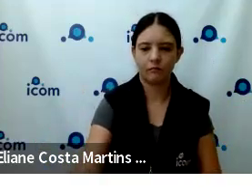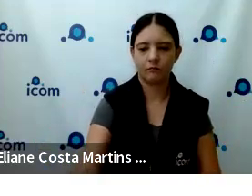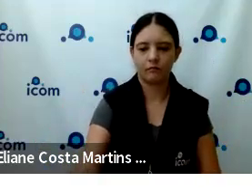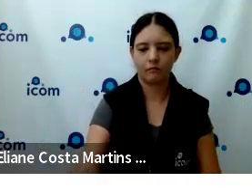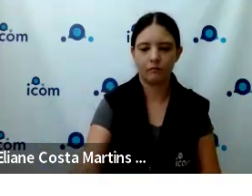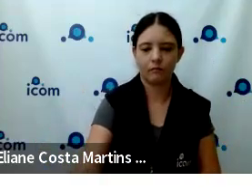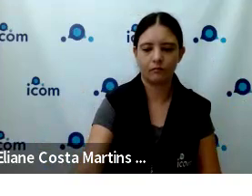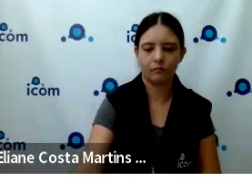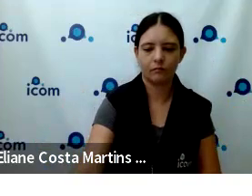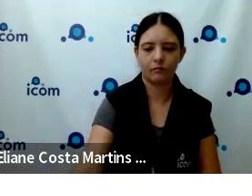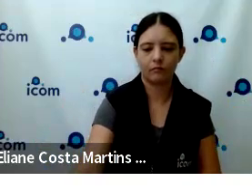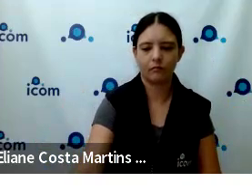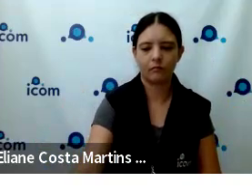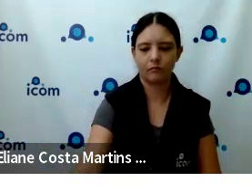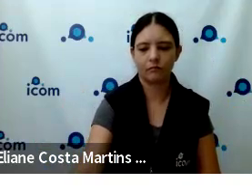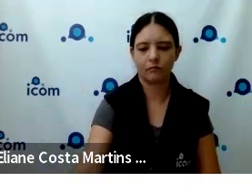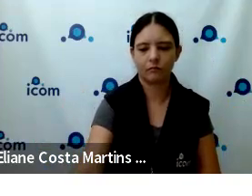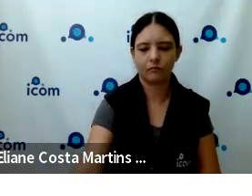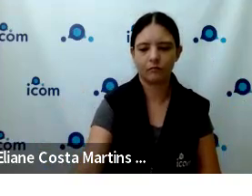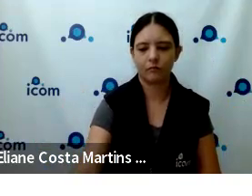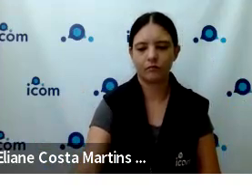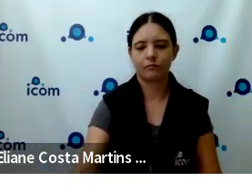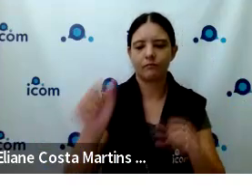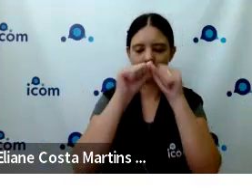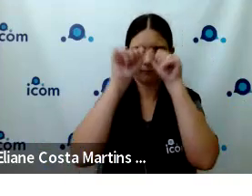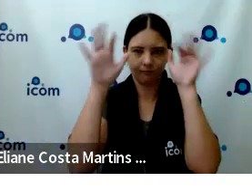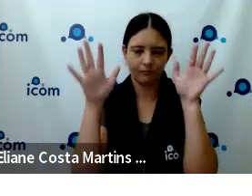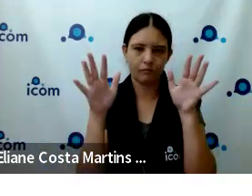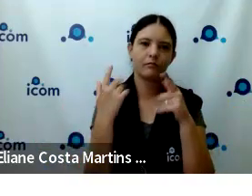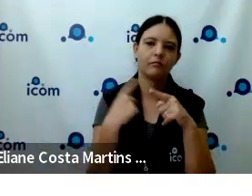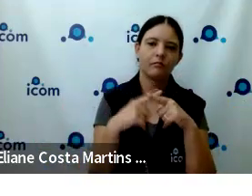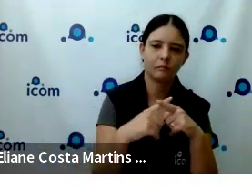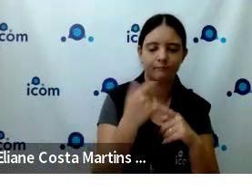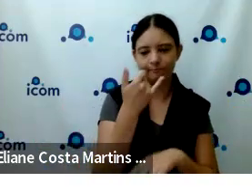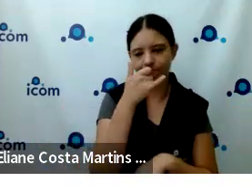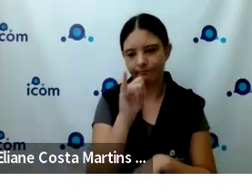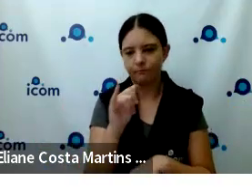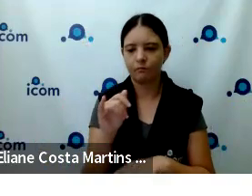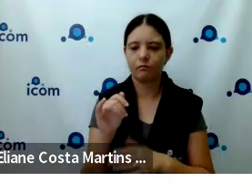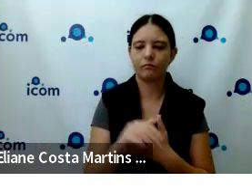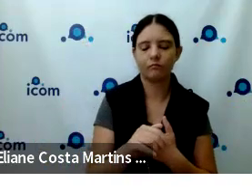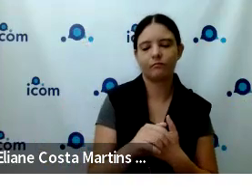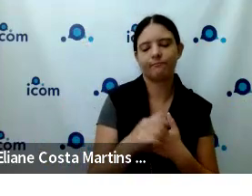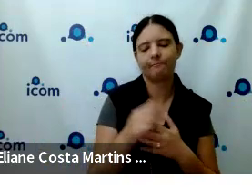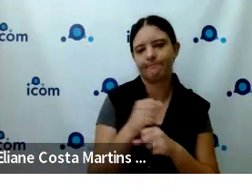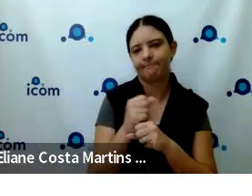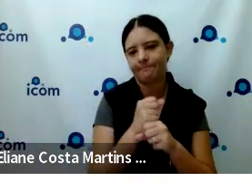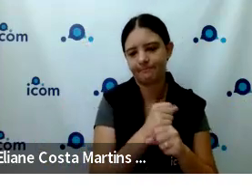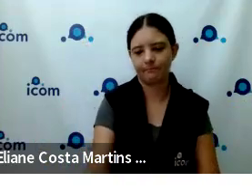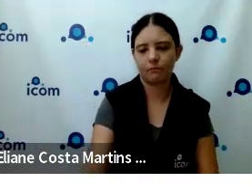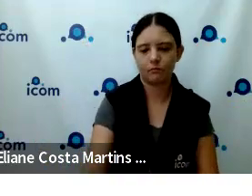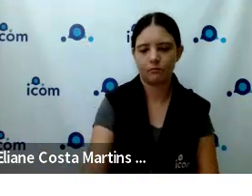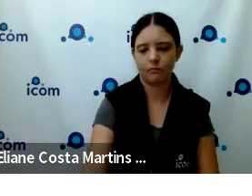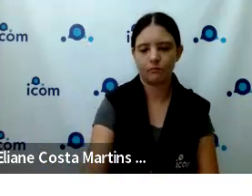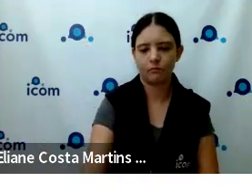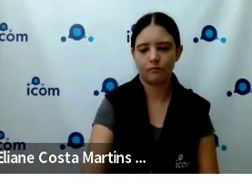vezes esclarece um mal-entendido e que evita um erro que se prolonga por anos. Imagine. Quer dizer, é